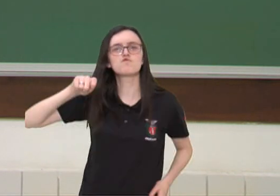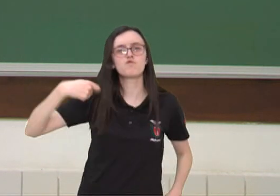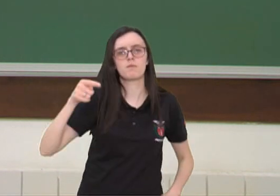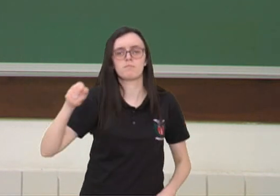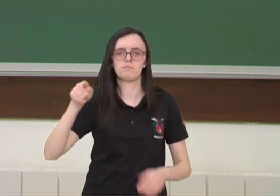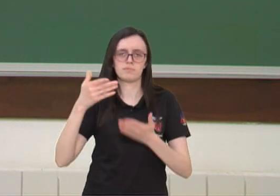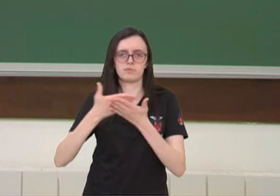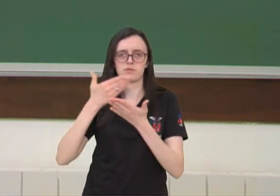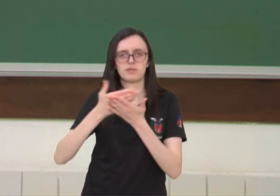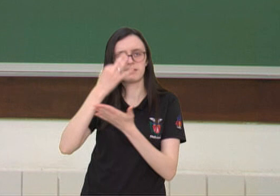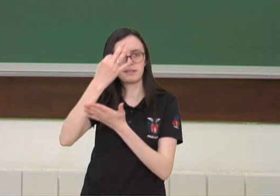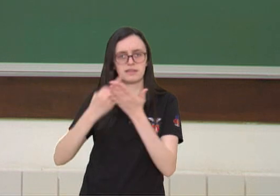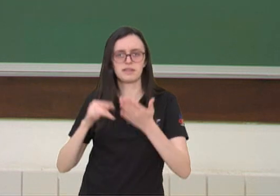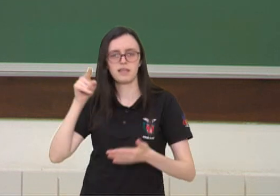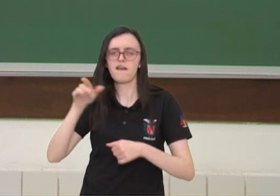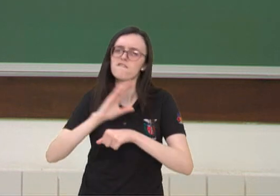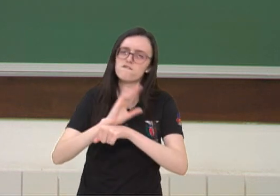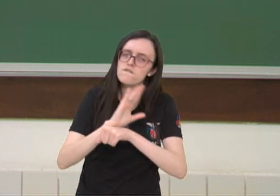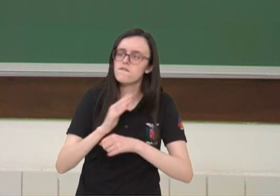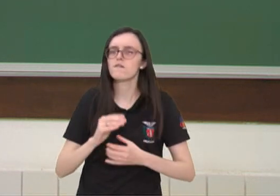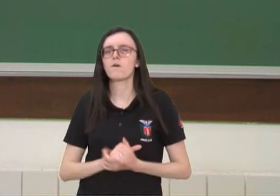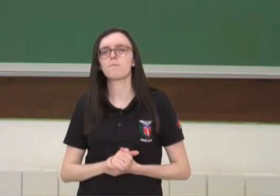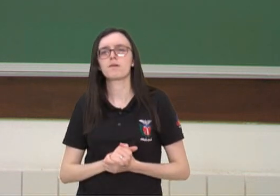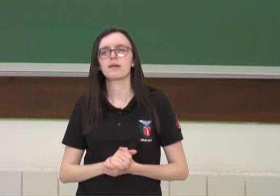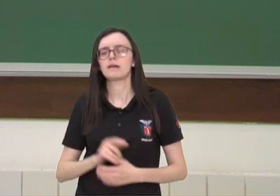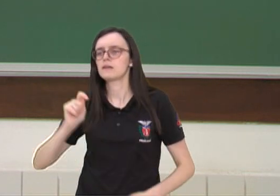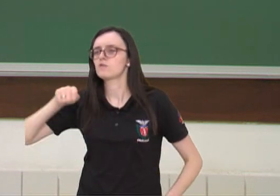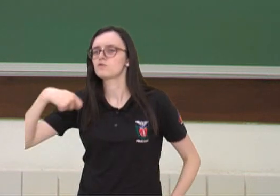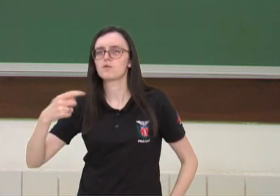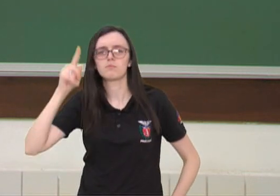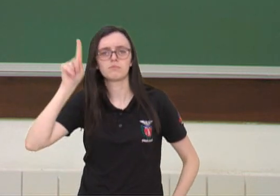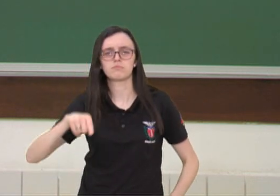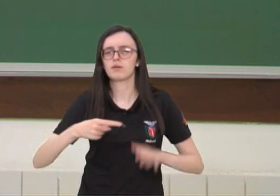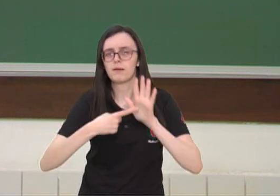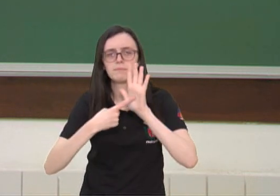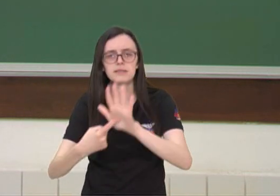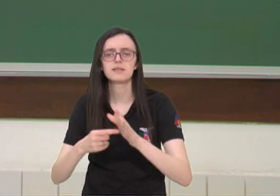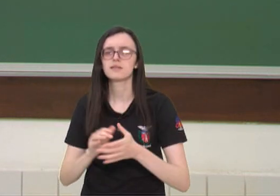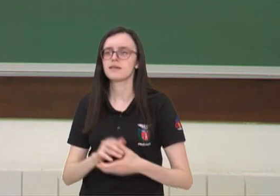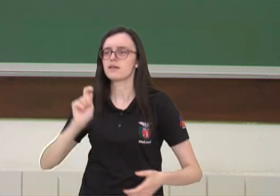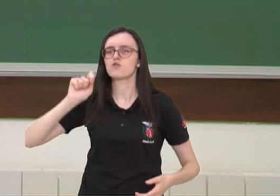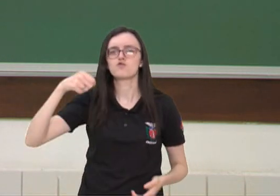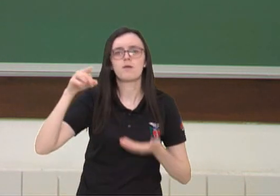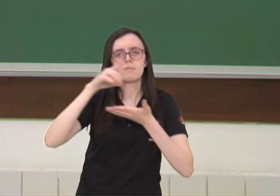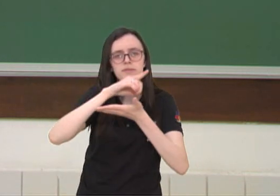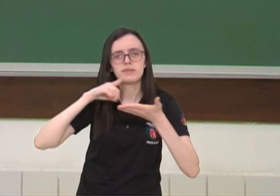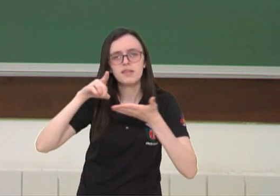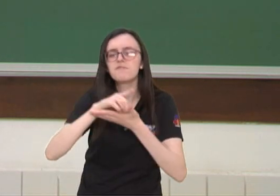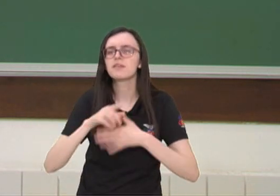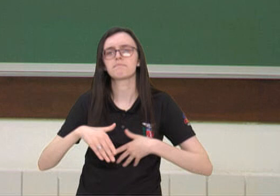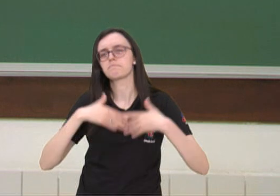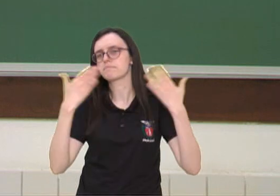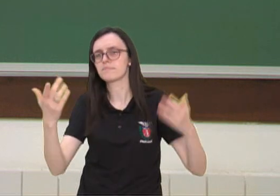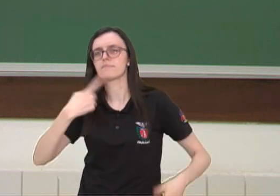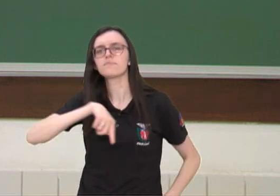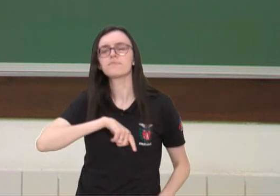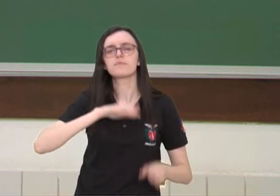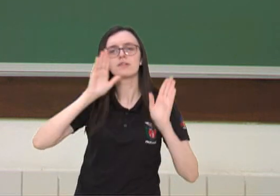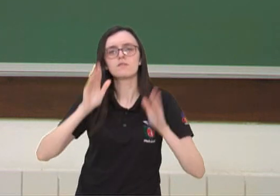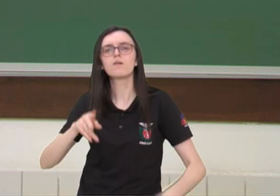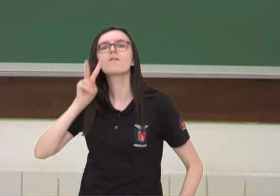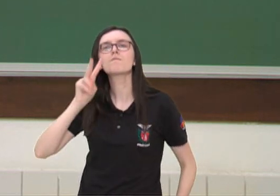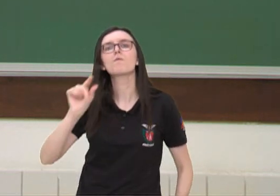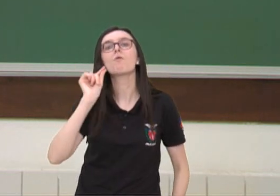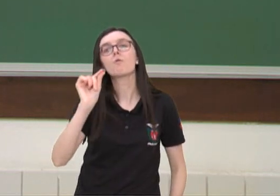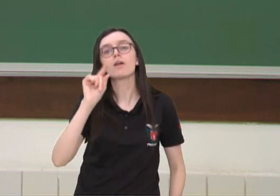um texto, sobre um filme, sobre um espetáculo, sobre um DVD, enfim, né? A gente já vai ver ali